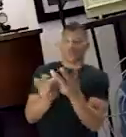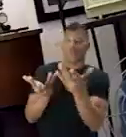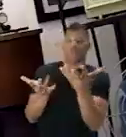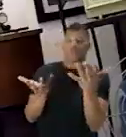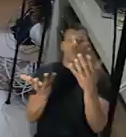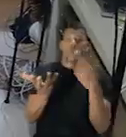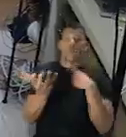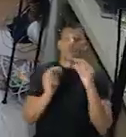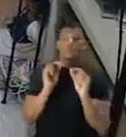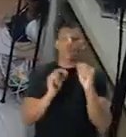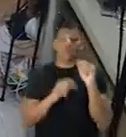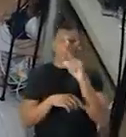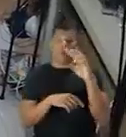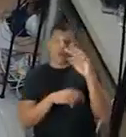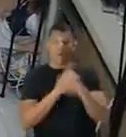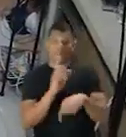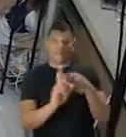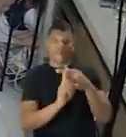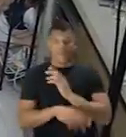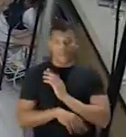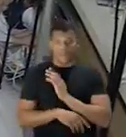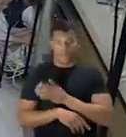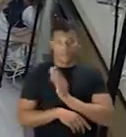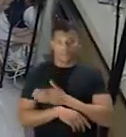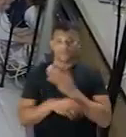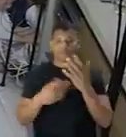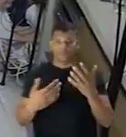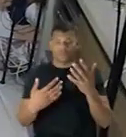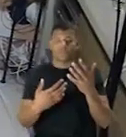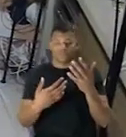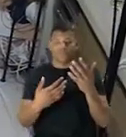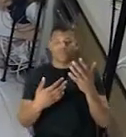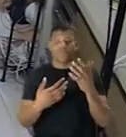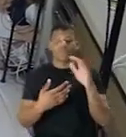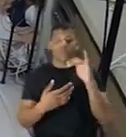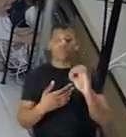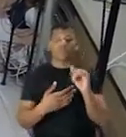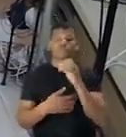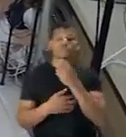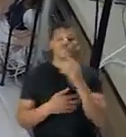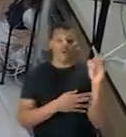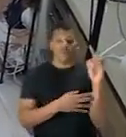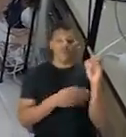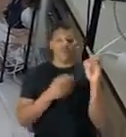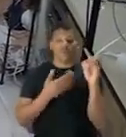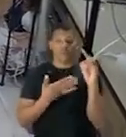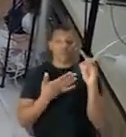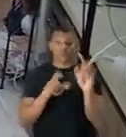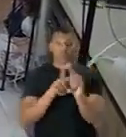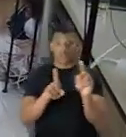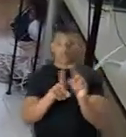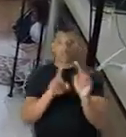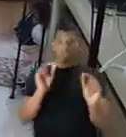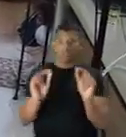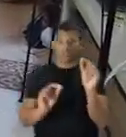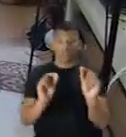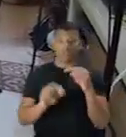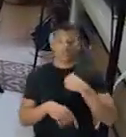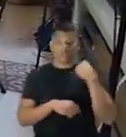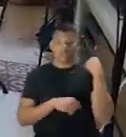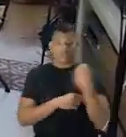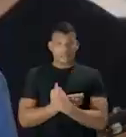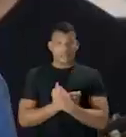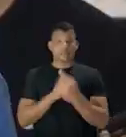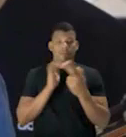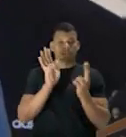A cidade era mais bela, tinha alma e coração. E esse João,